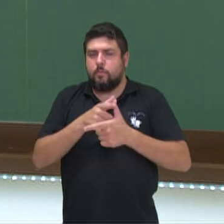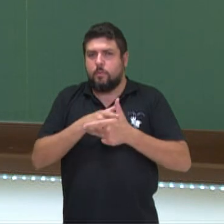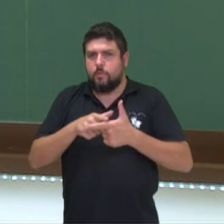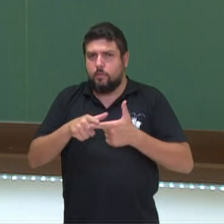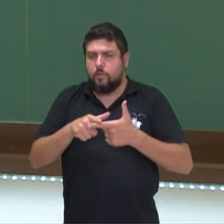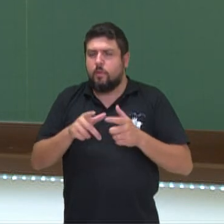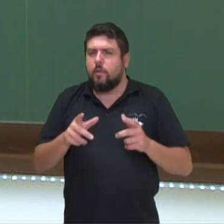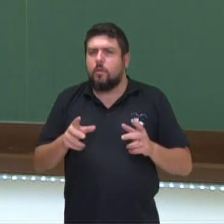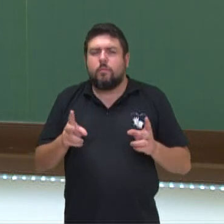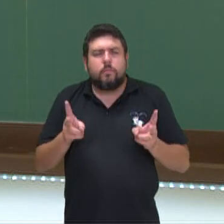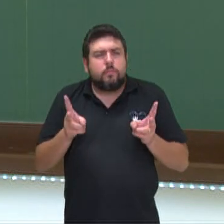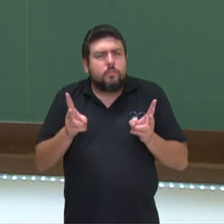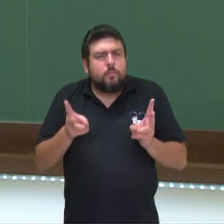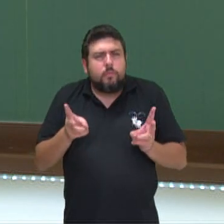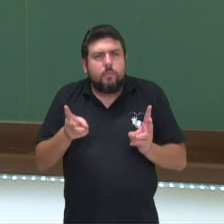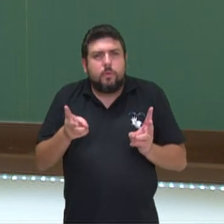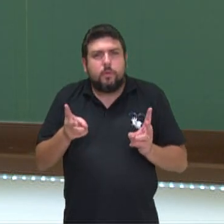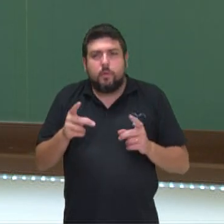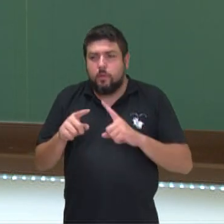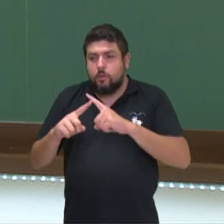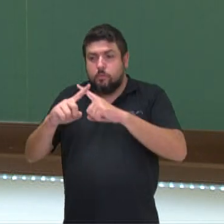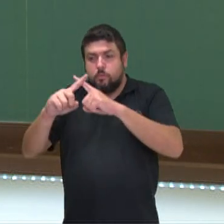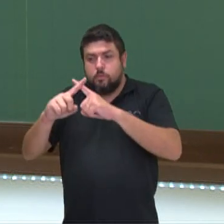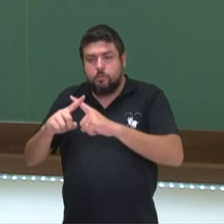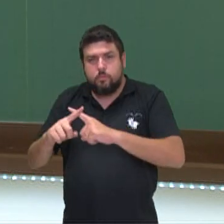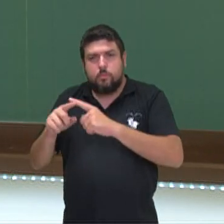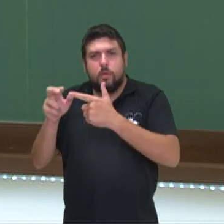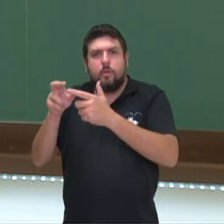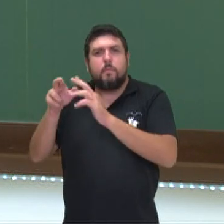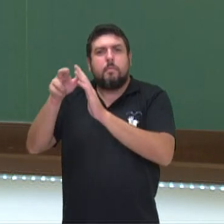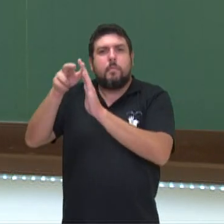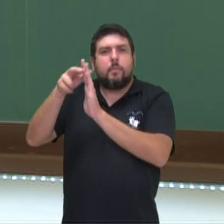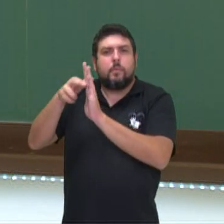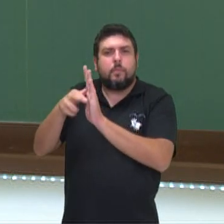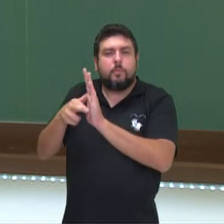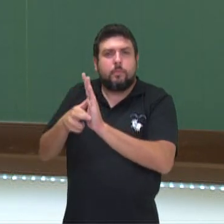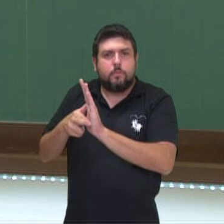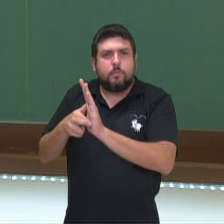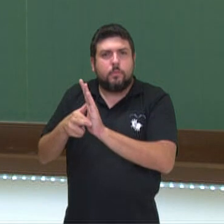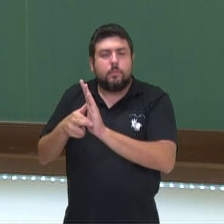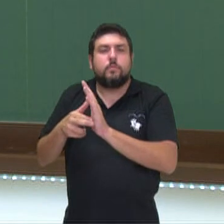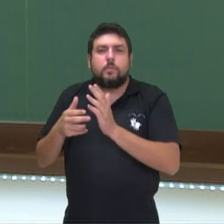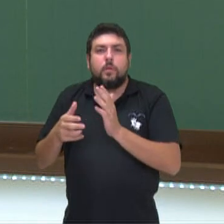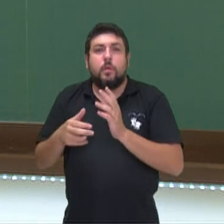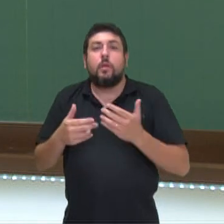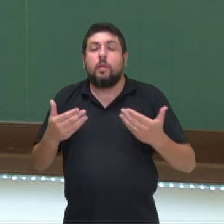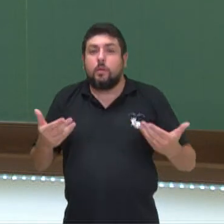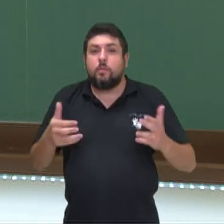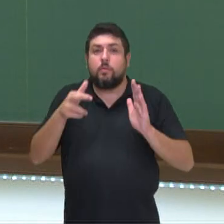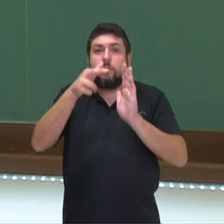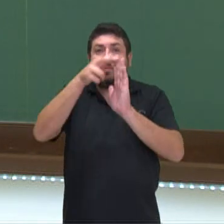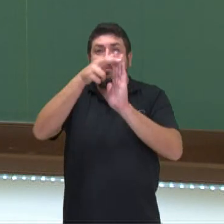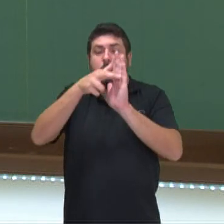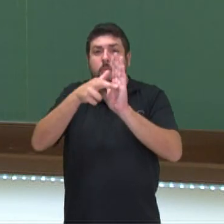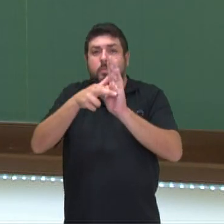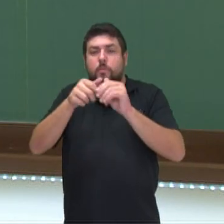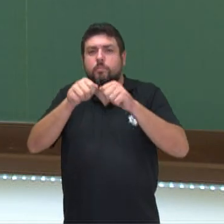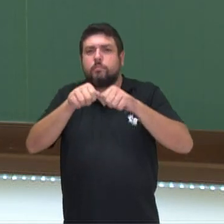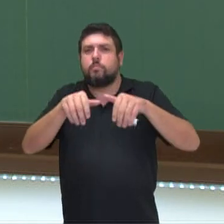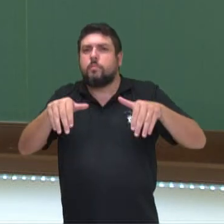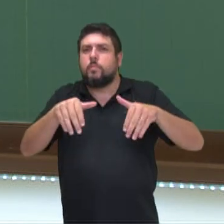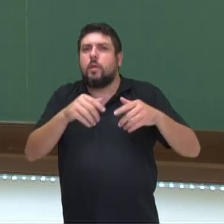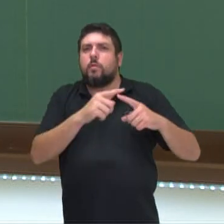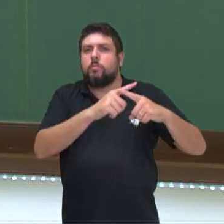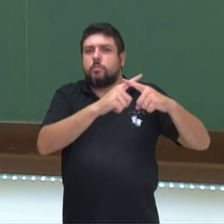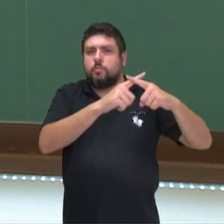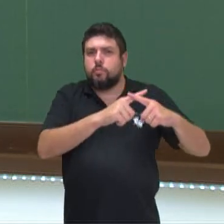mesmas regrinhas que vocês utilizam para resolver a multiplicação dos números inteiros. Ou seja,